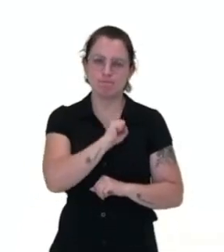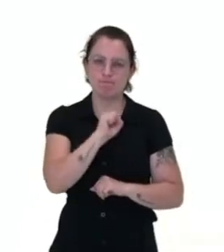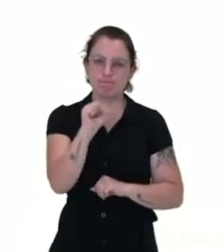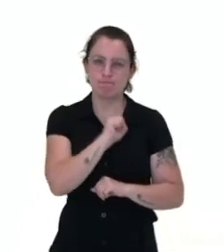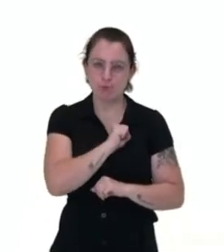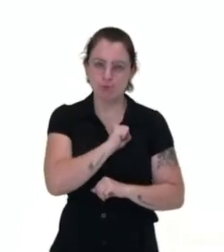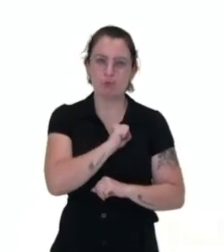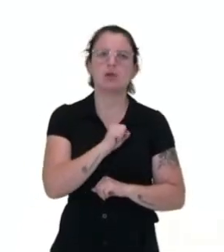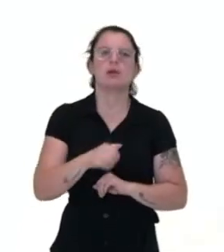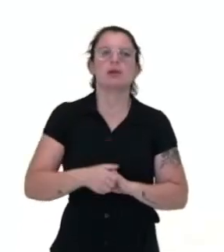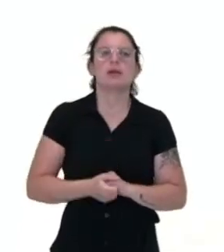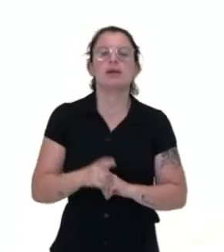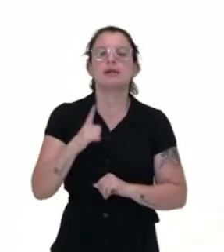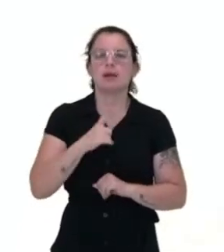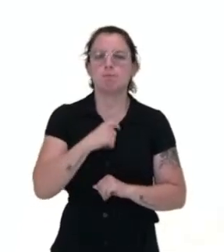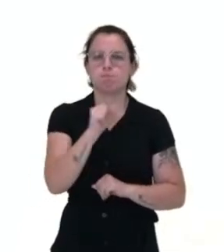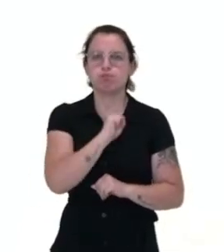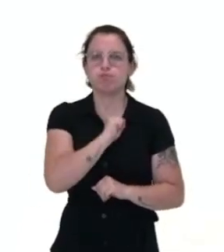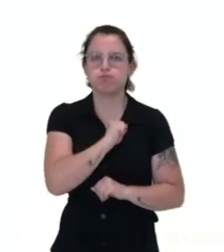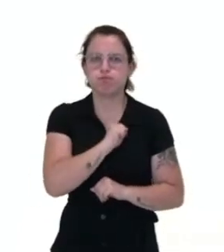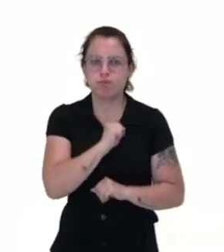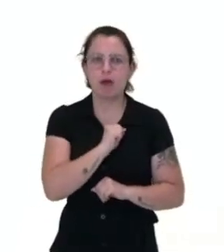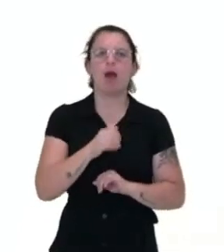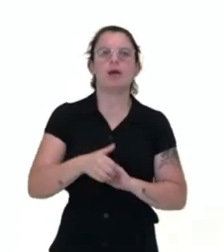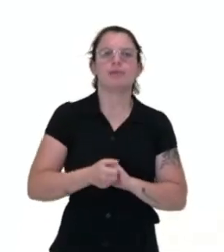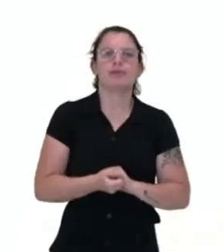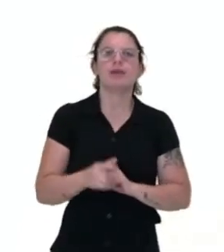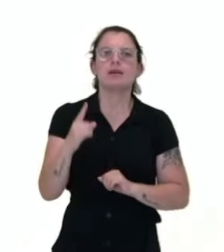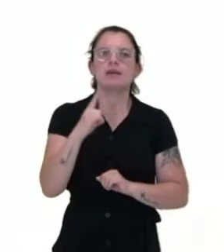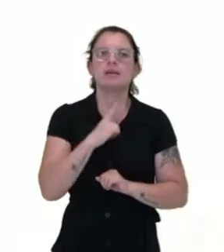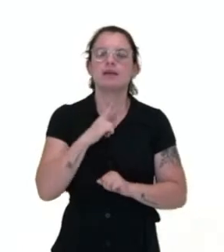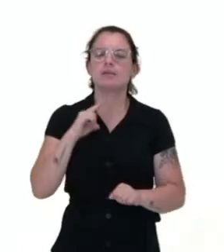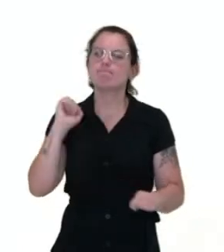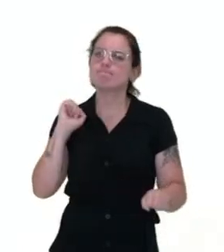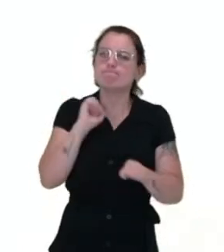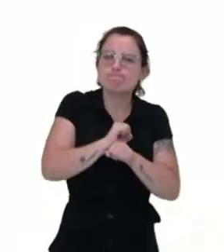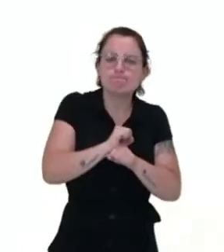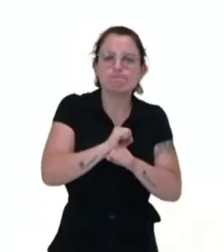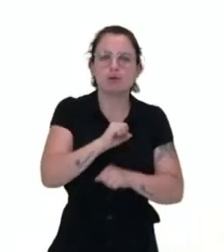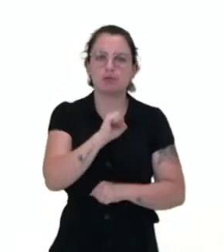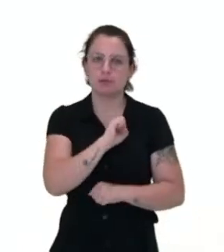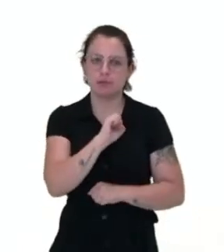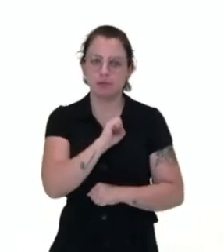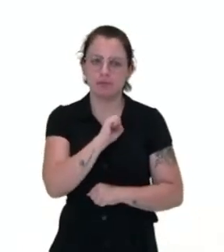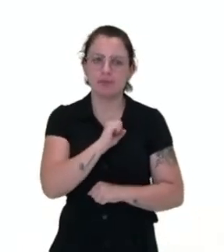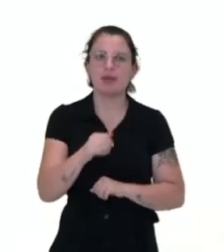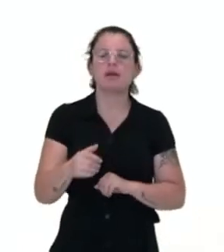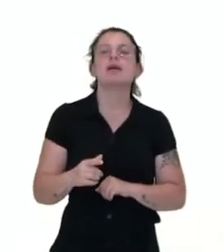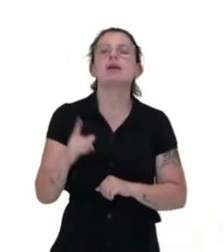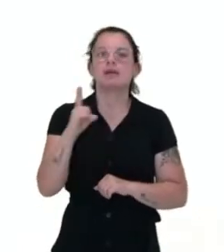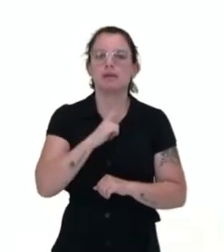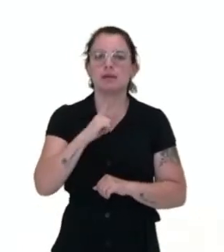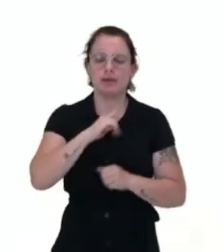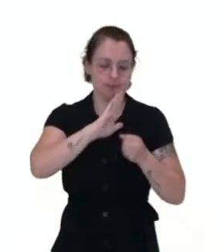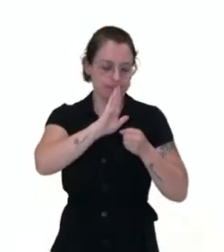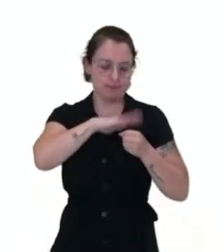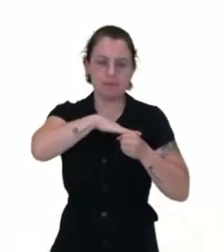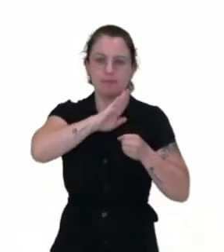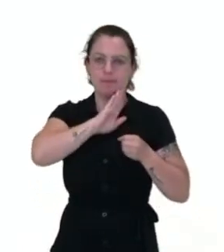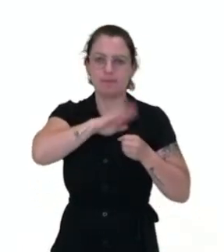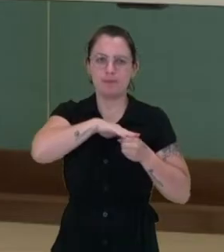arritmia cardíaca, a insuficiência cardíaca, a valvulopatia e o